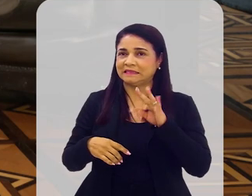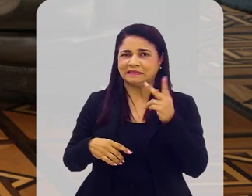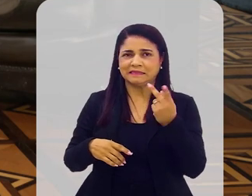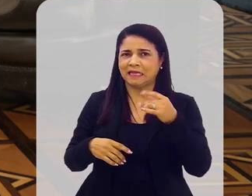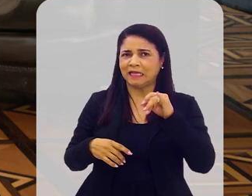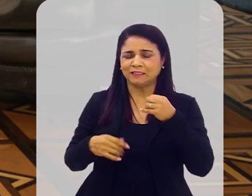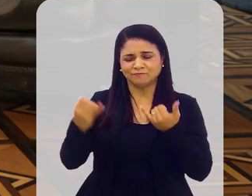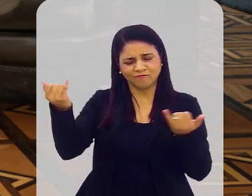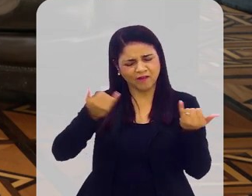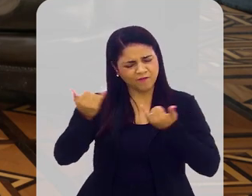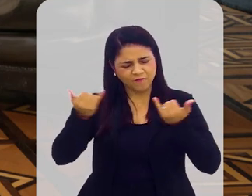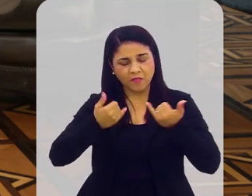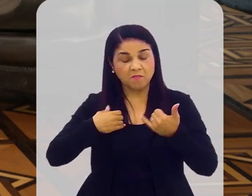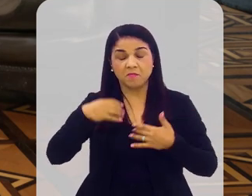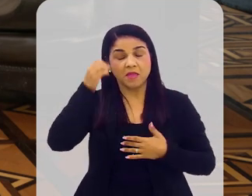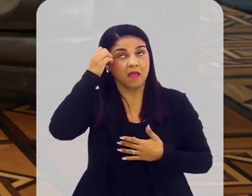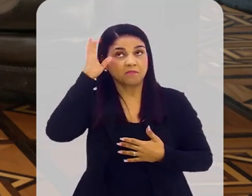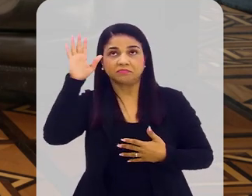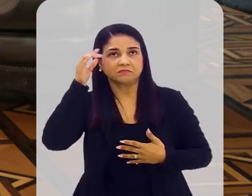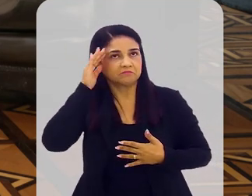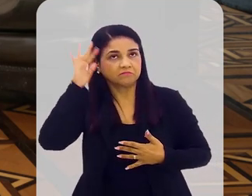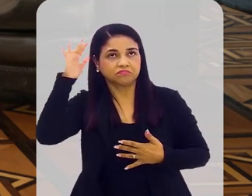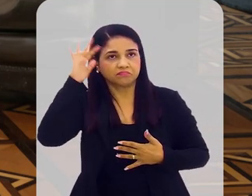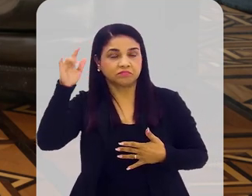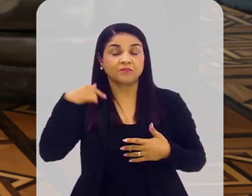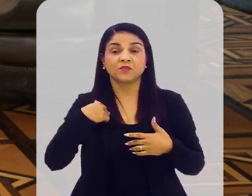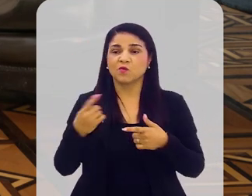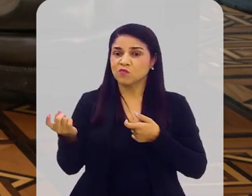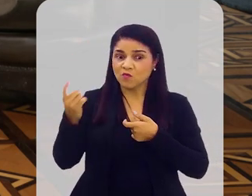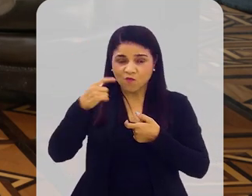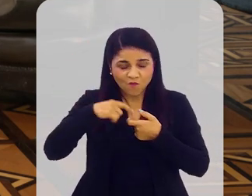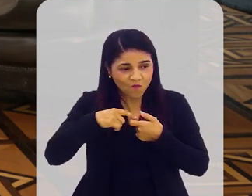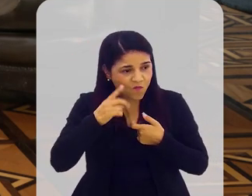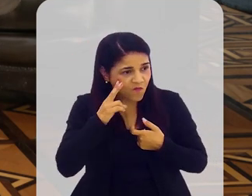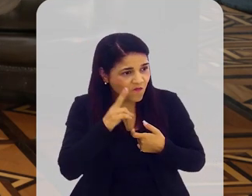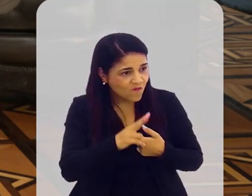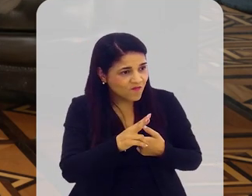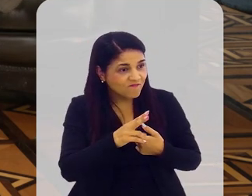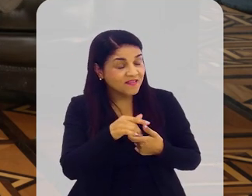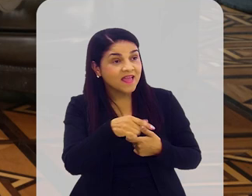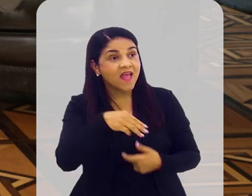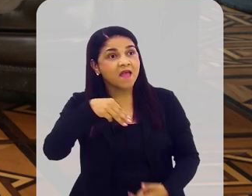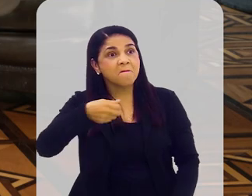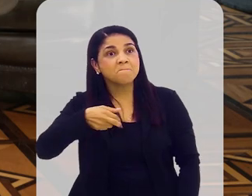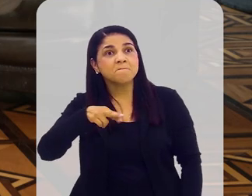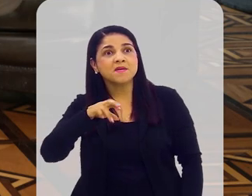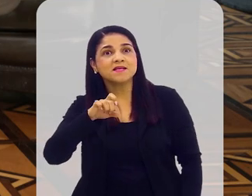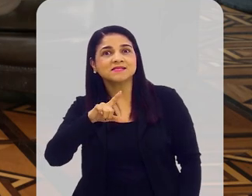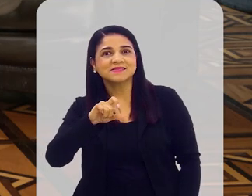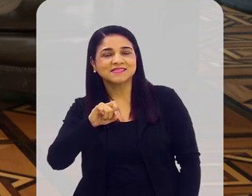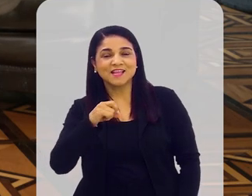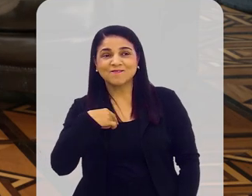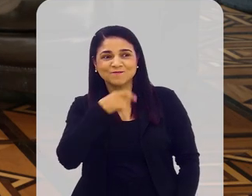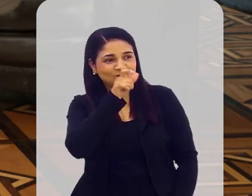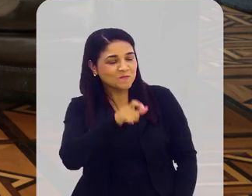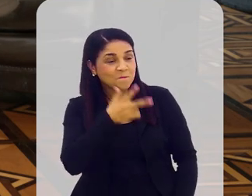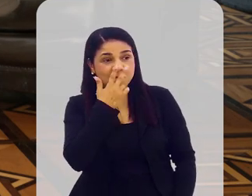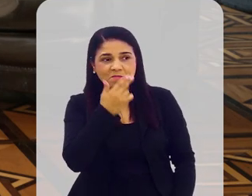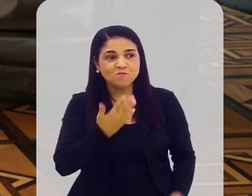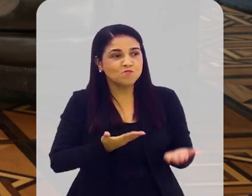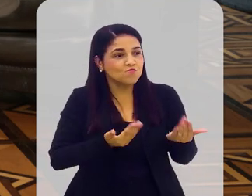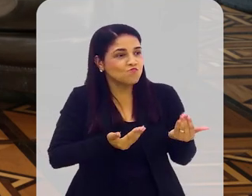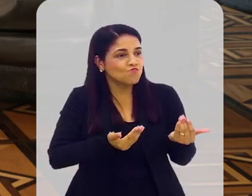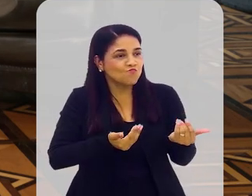vezes a cabeça do Júlio Costa está em outro lugar. Quando eu te vi ali, eu voltei no tempo. Rapaz, Marcelo, tu continua um